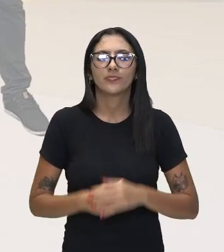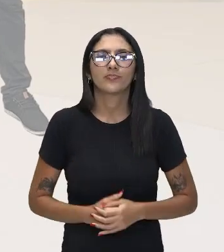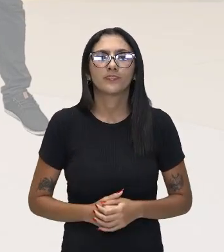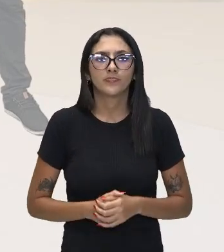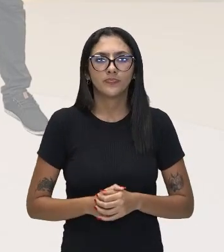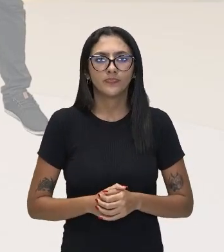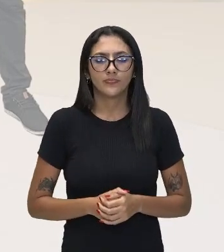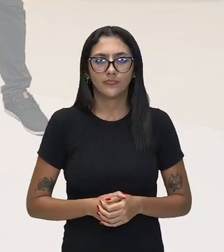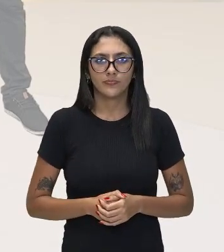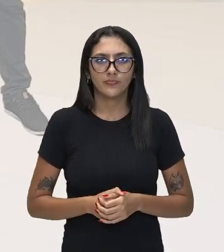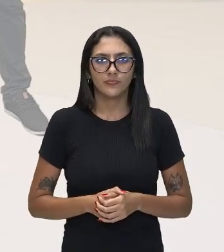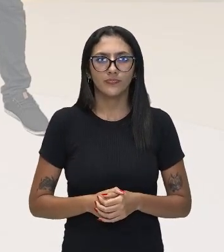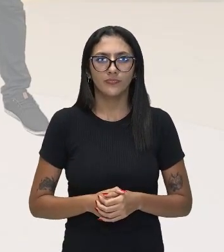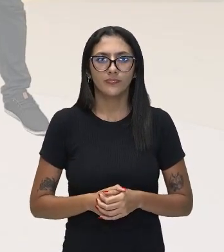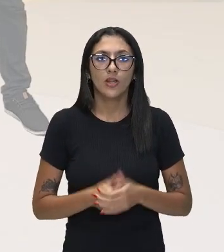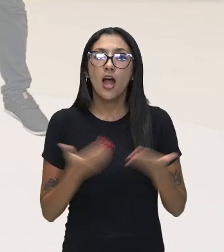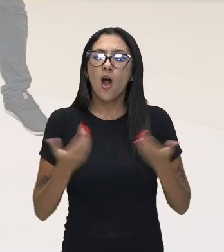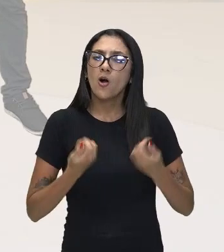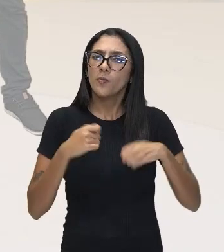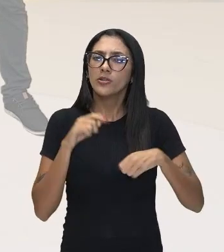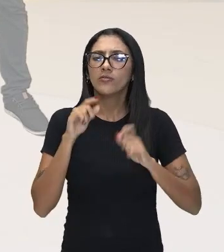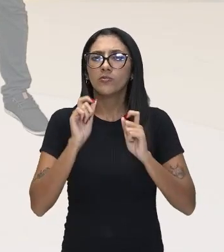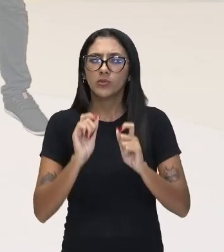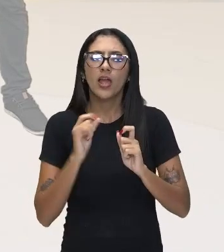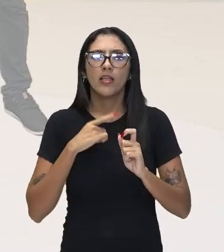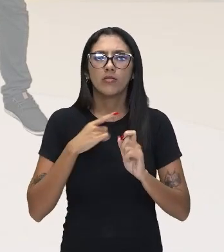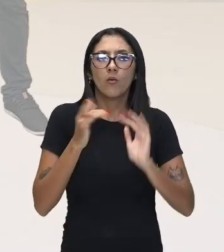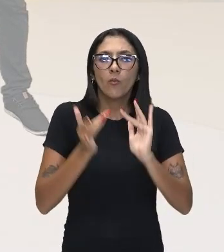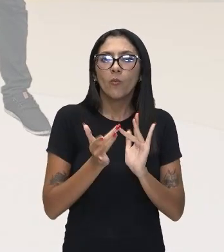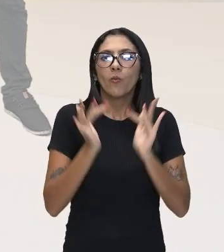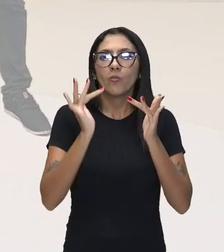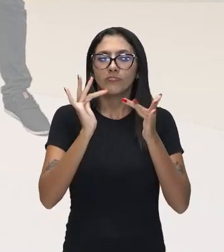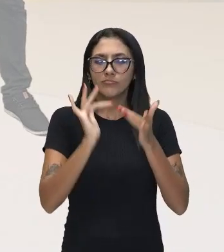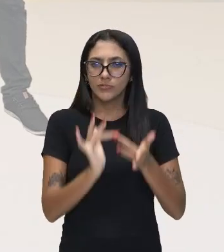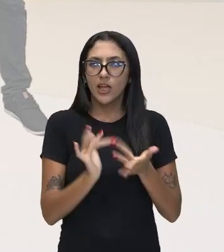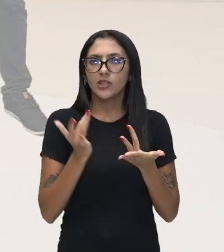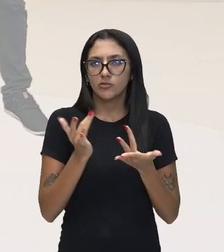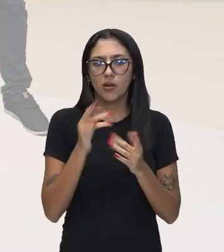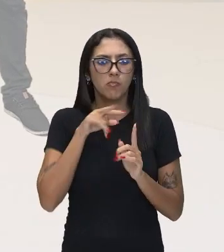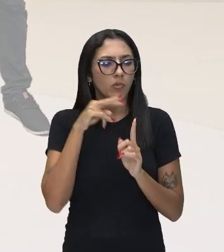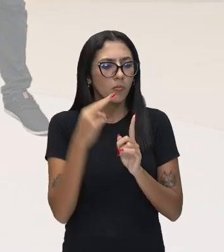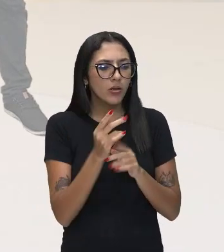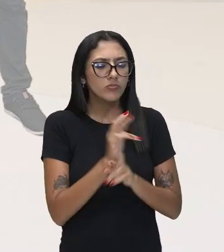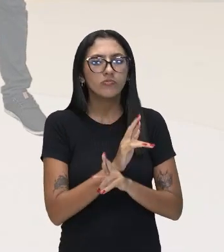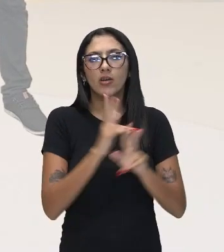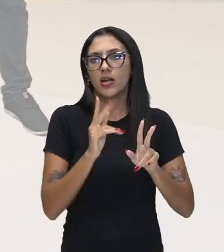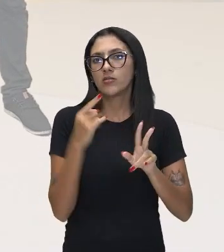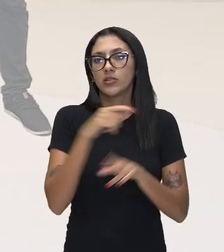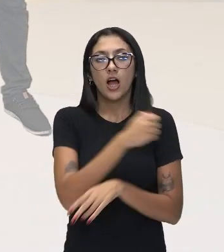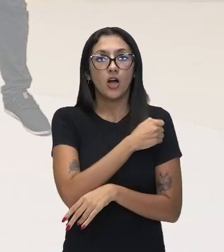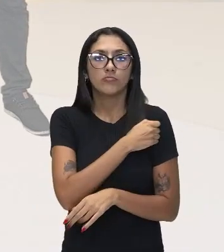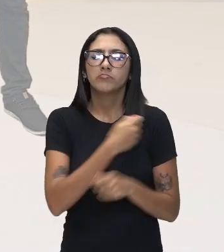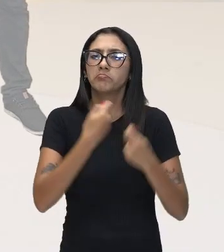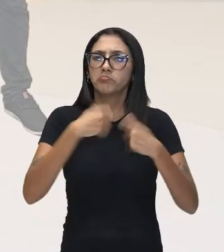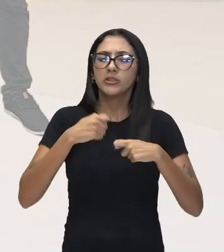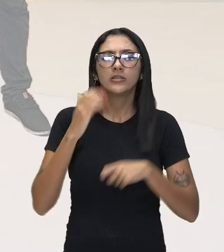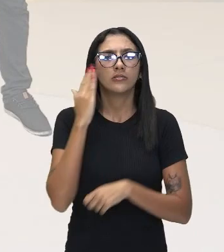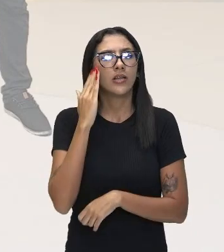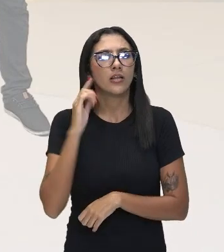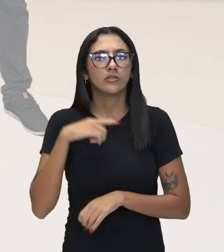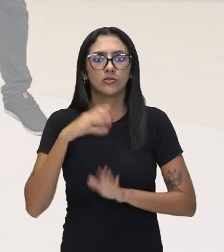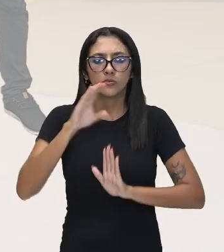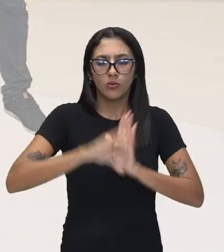gente vai precisar definir do ponto de vista conceitual, porque nossos alunos não só gostam, como eles precisam desse conceito, tá bom? É um